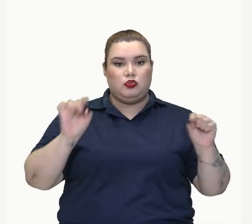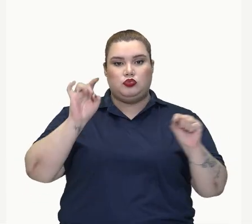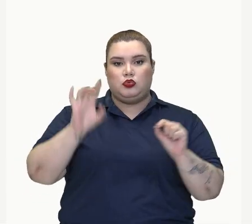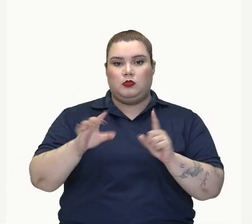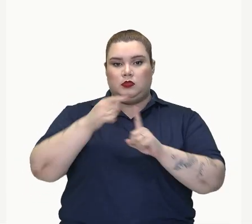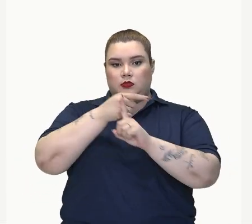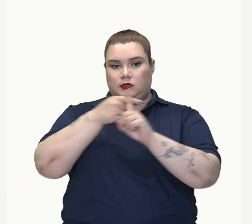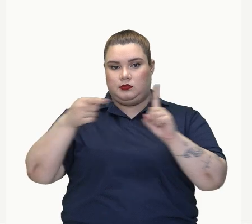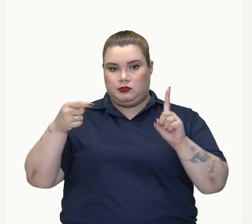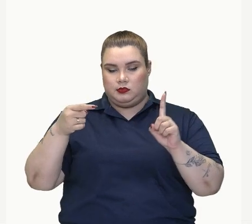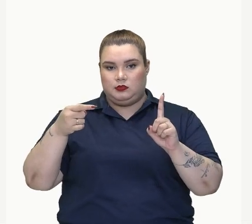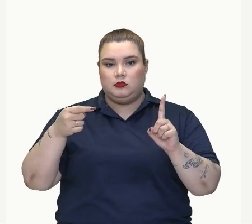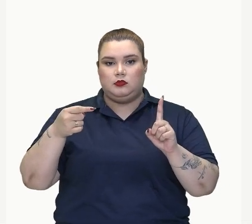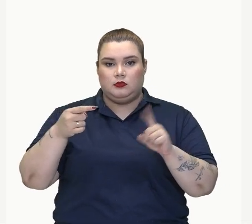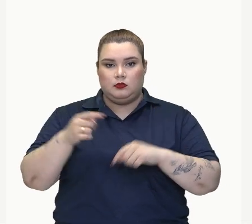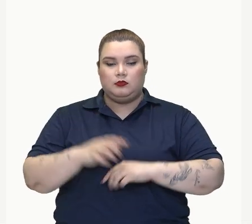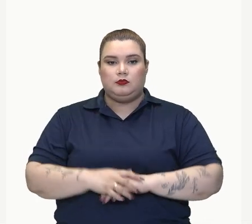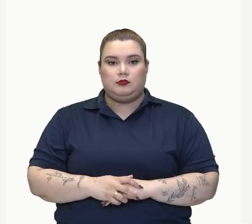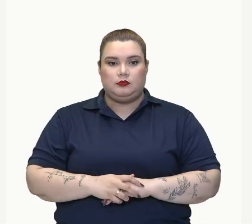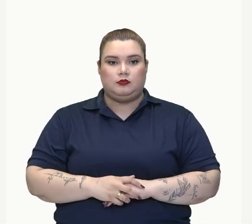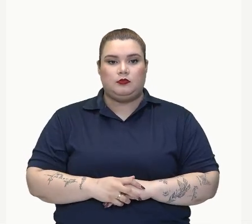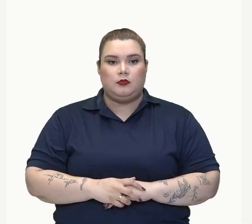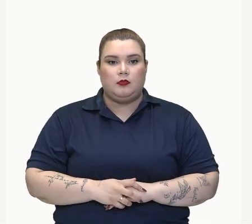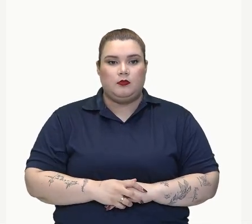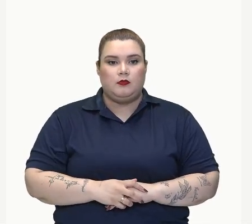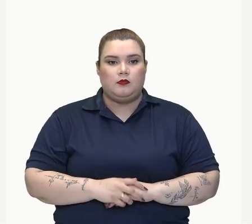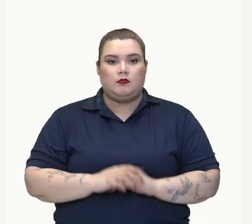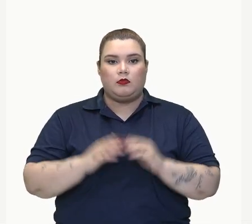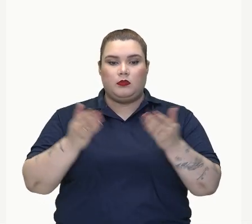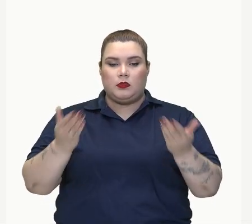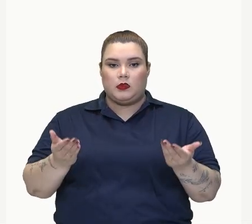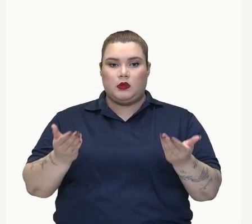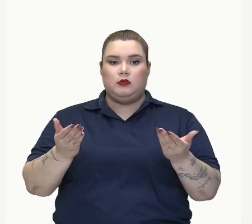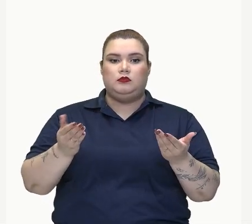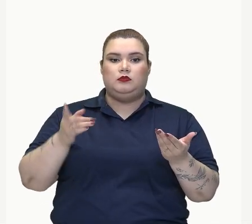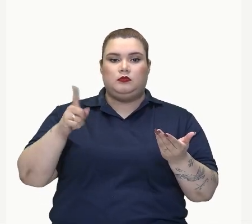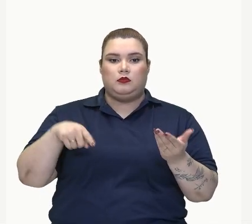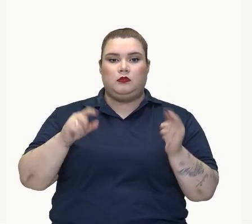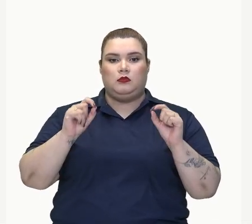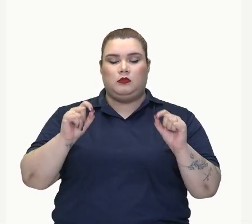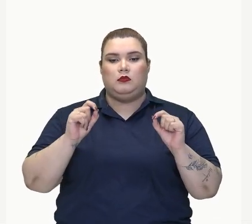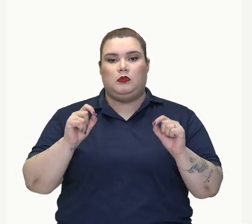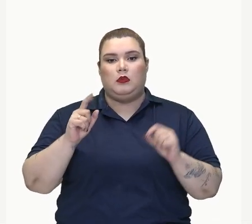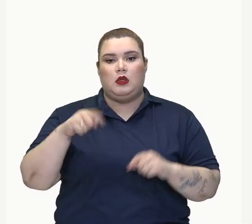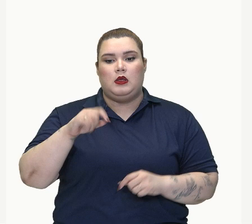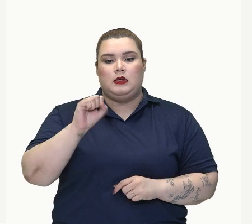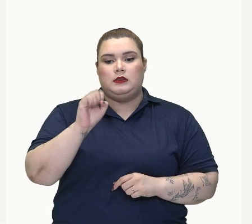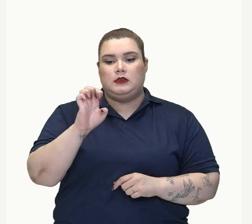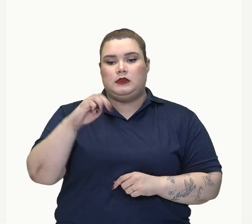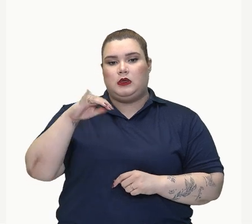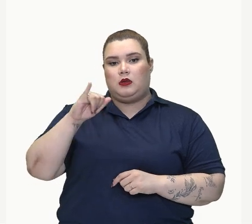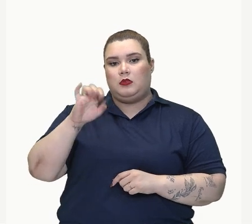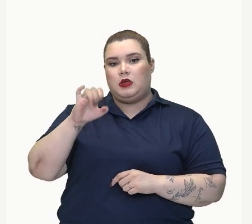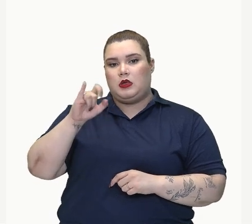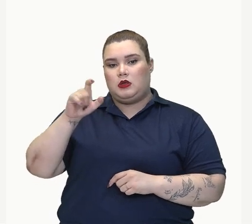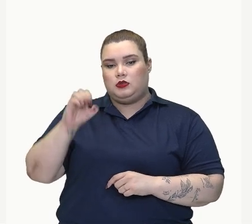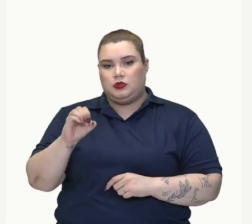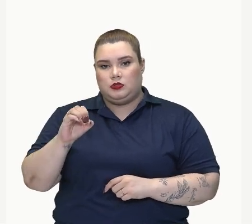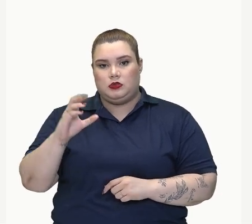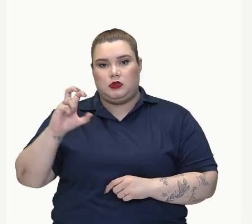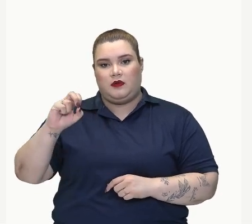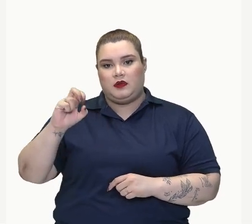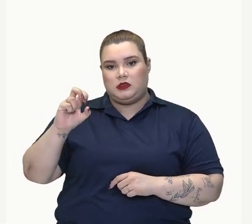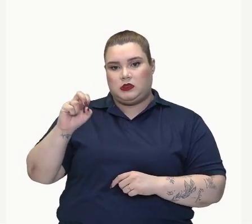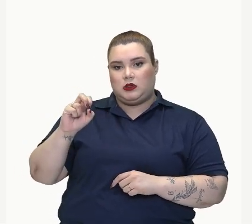da metade. Também conhecido aí como semi-eixo. Então, se o eixo maior mede